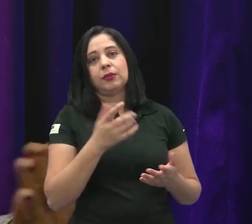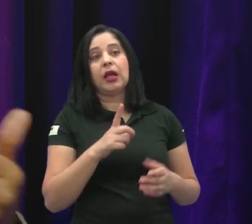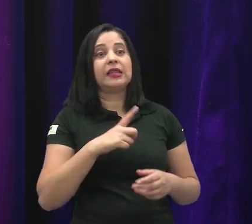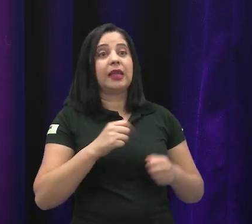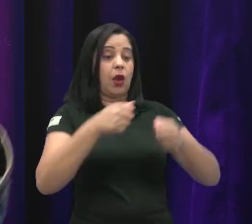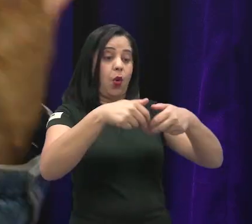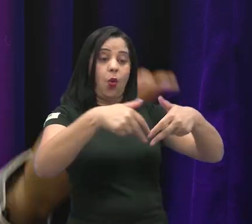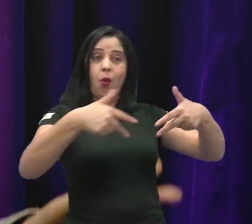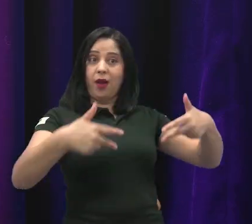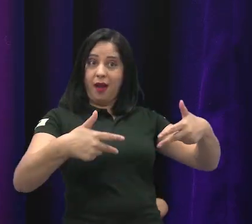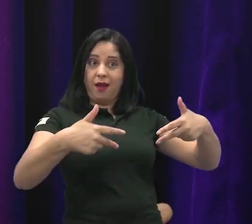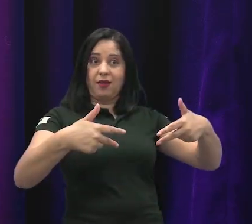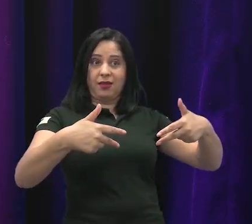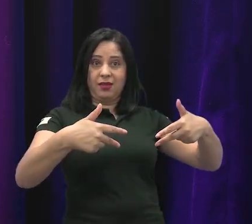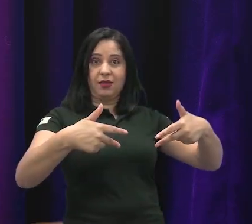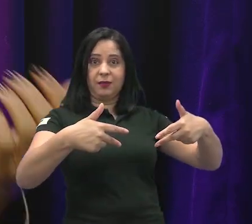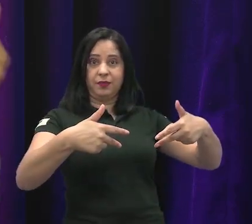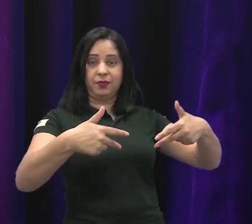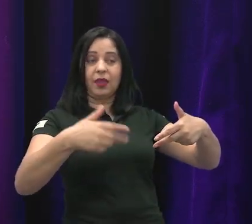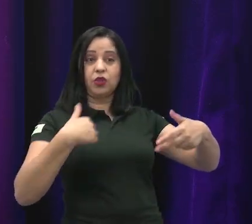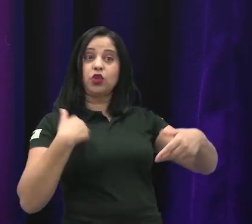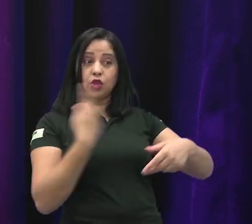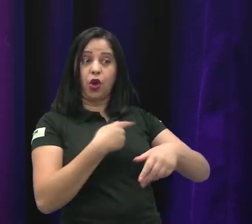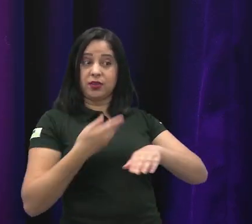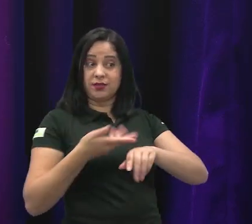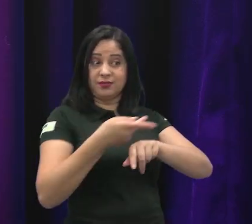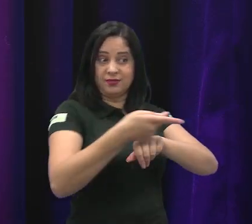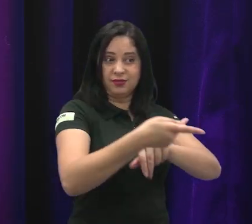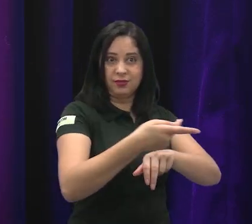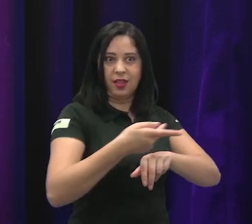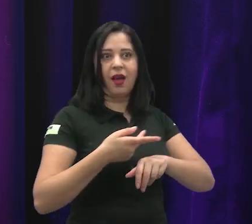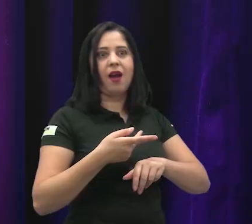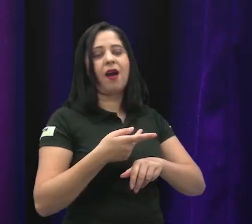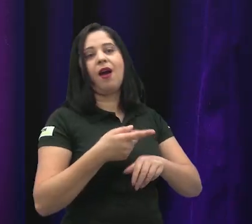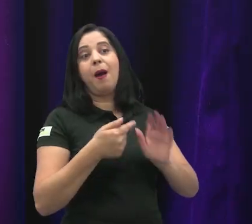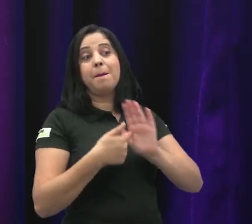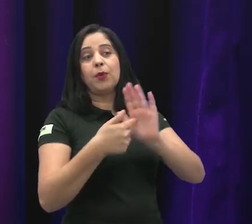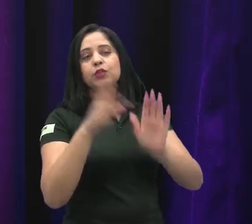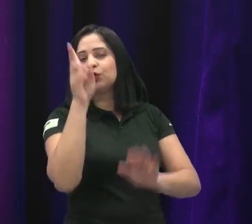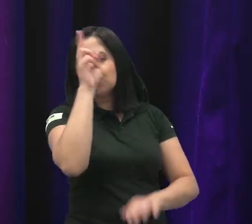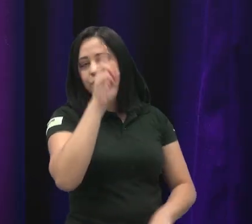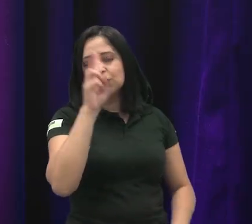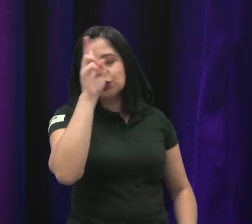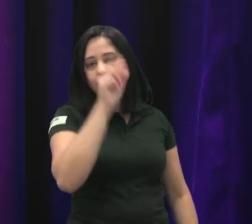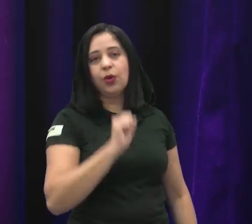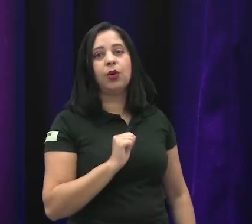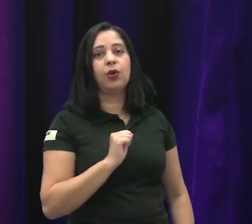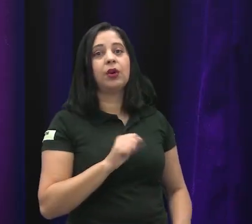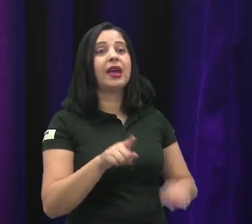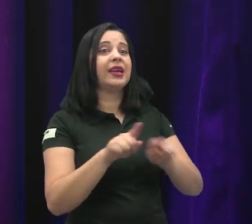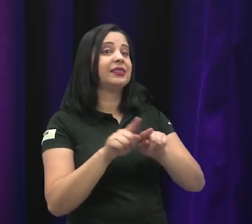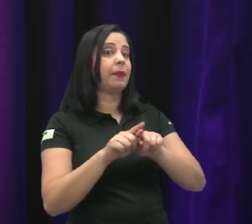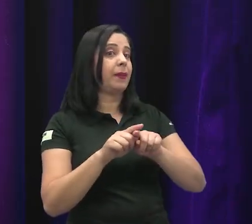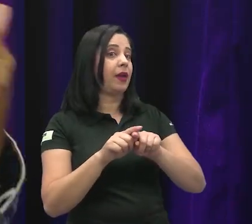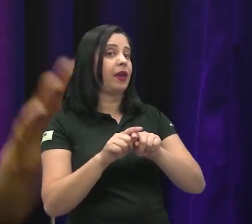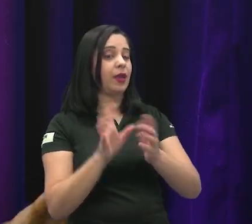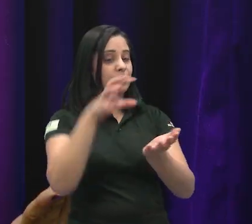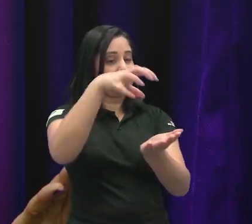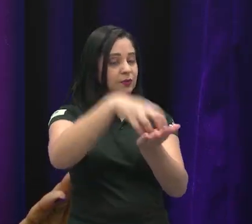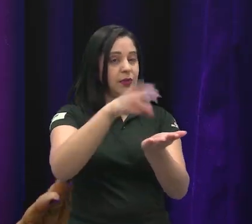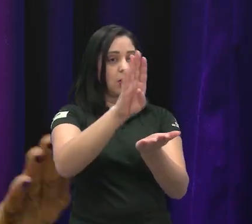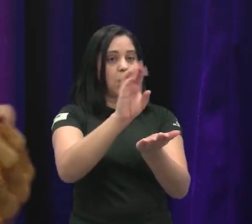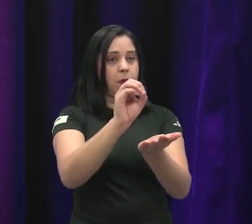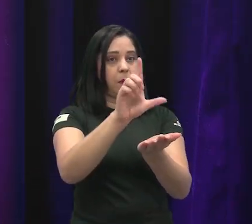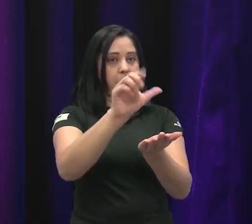20 anos, né? Tem o GAC, por exemplo, que a gente fez, que foi muito legal, a gente pegou histórias fantásticas. Teve do Bola de